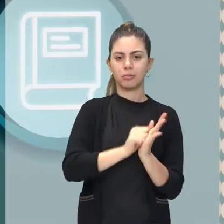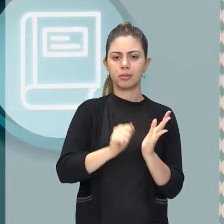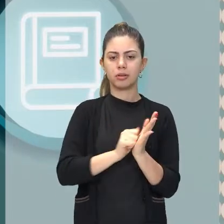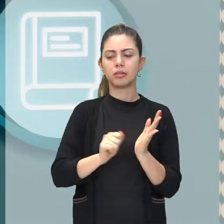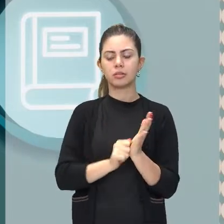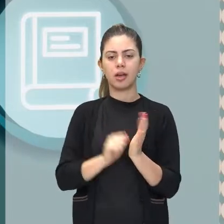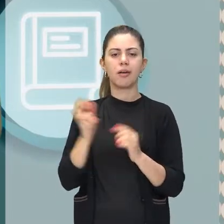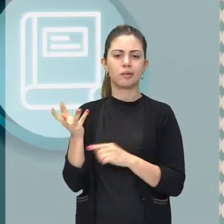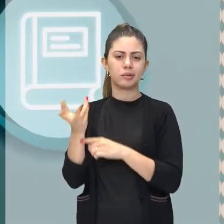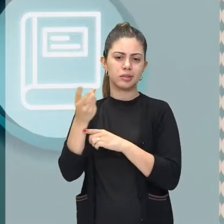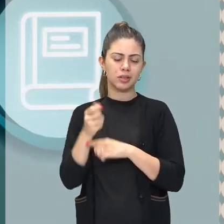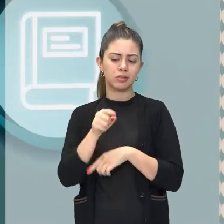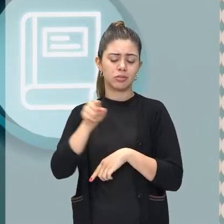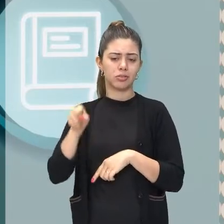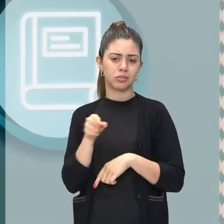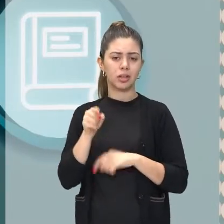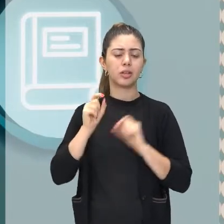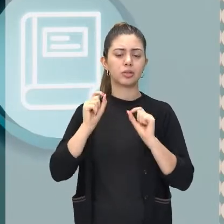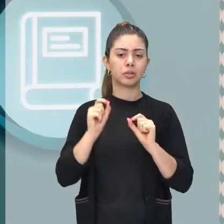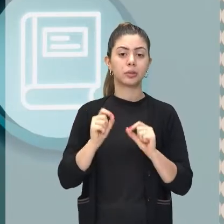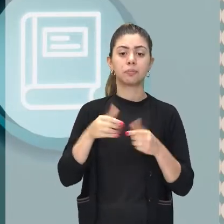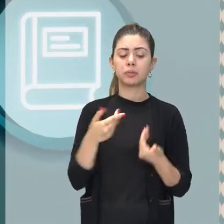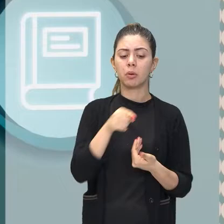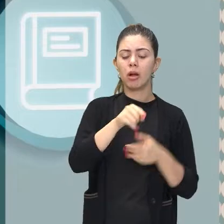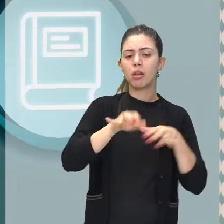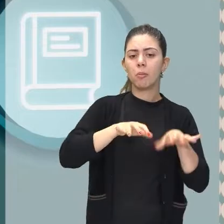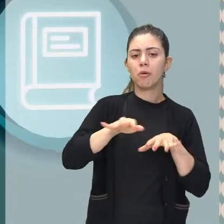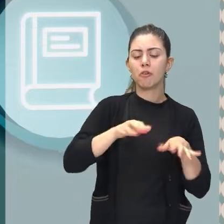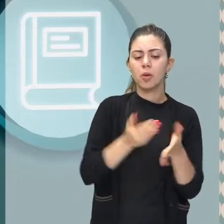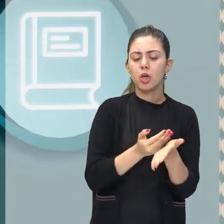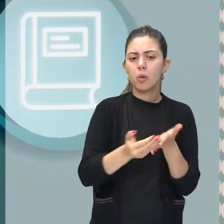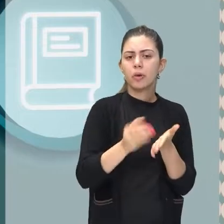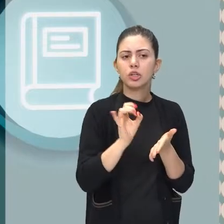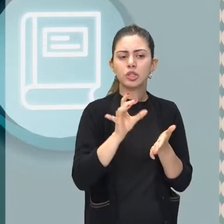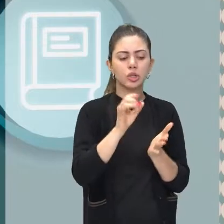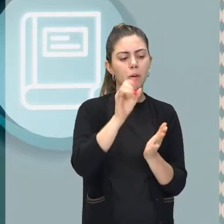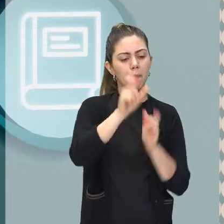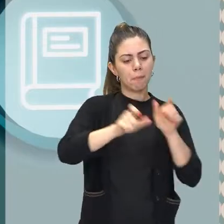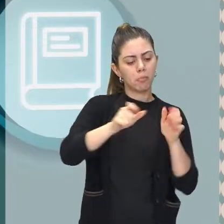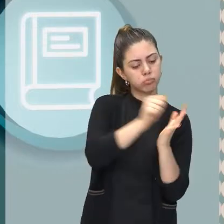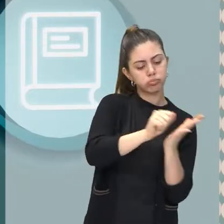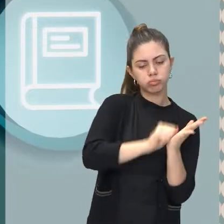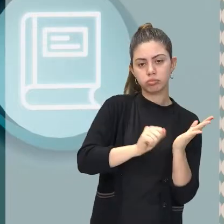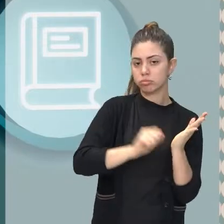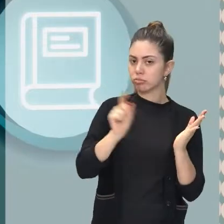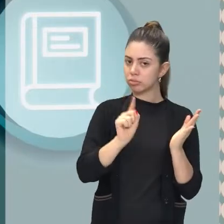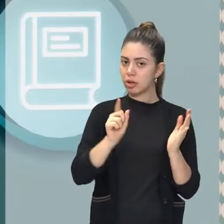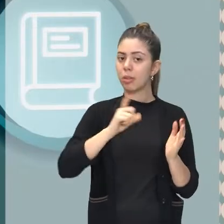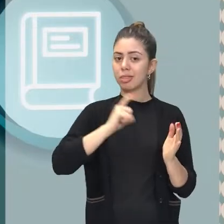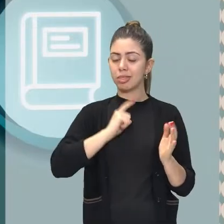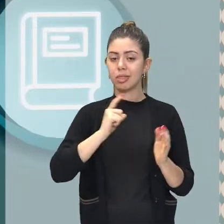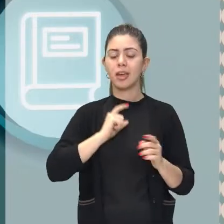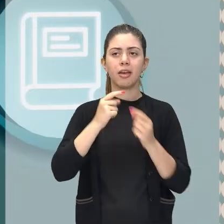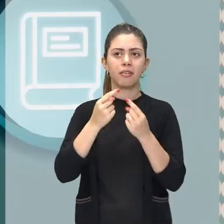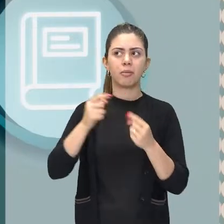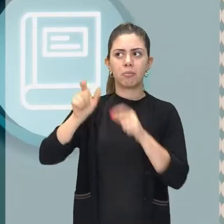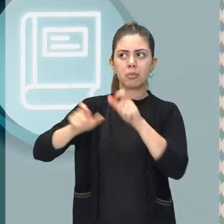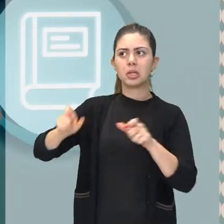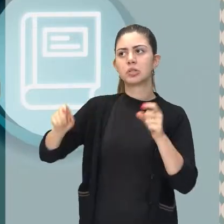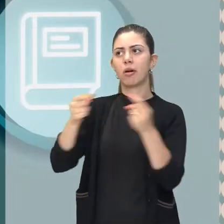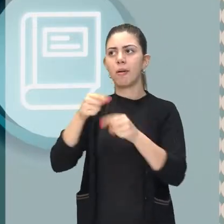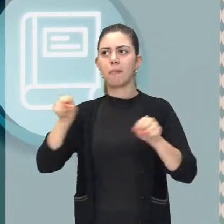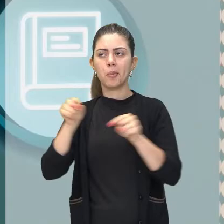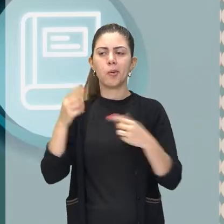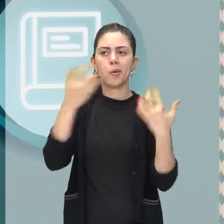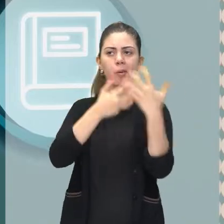artistas, porque não vamos dizer que esse movimento iniciou somente com escritores, tá? teve ali também músicos, né?